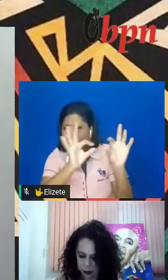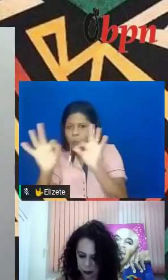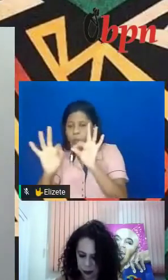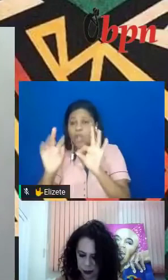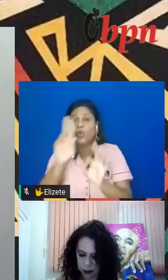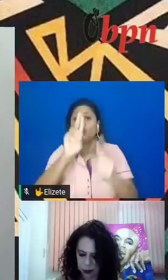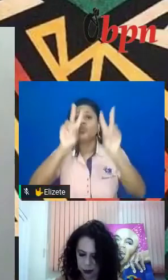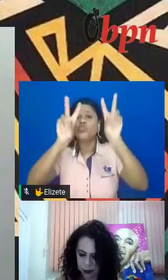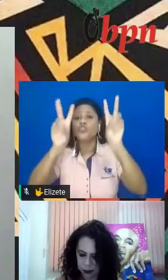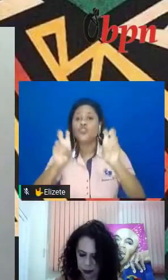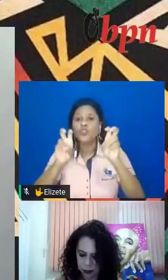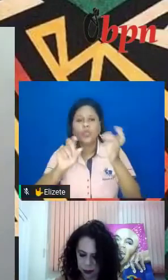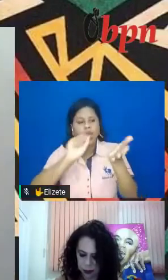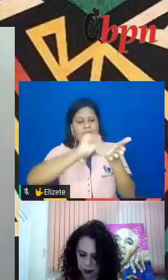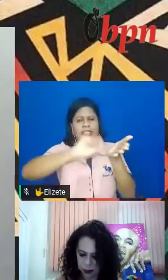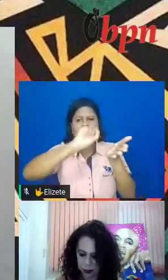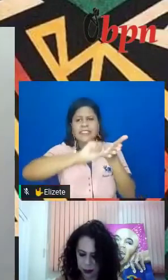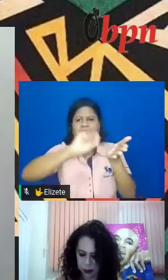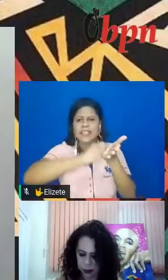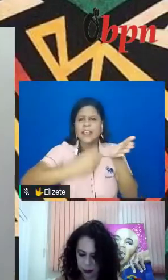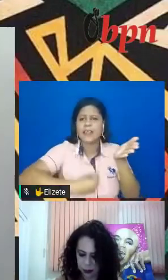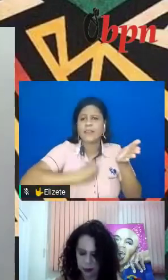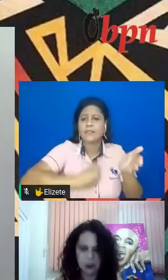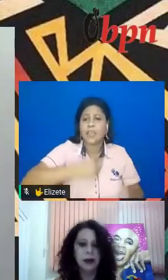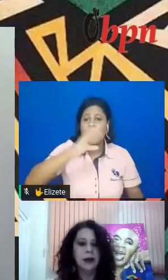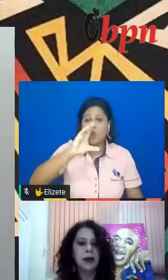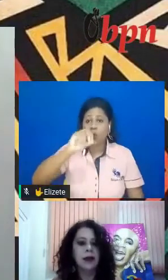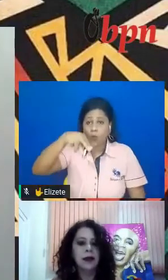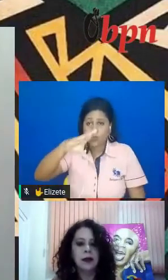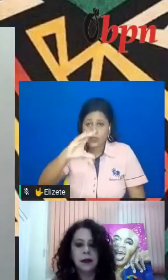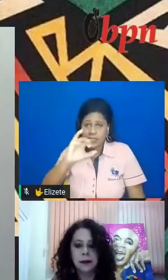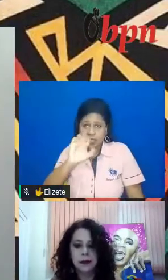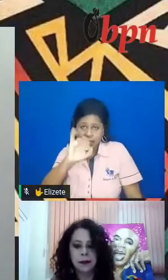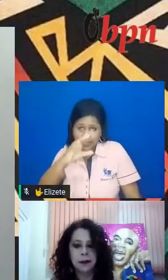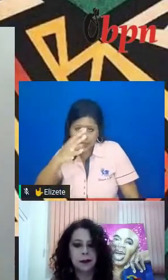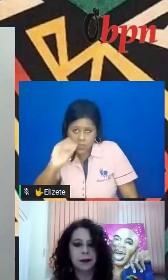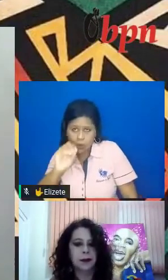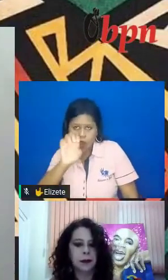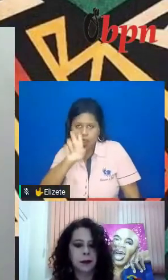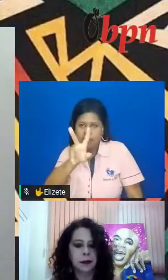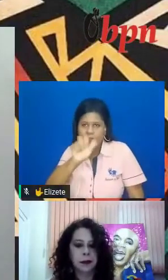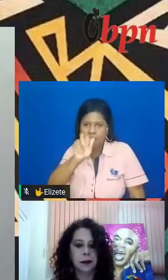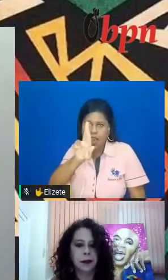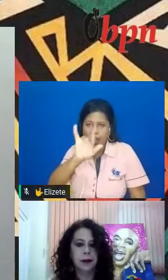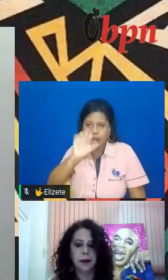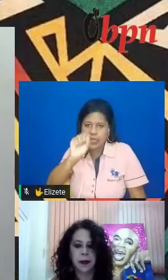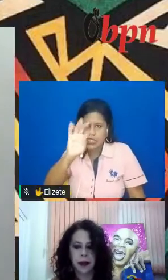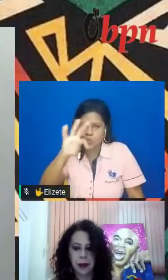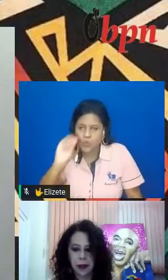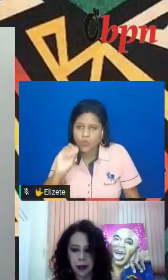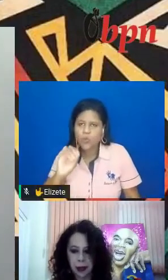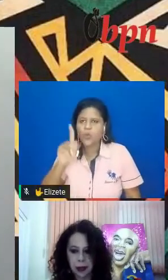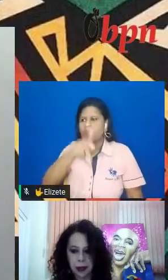Escrevivência, de Conceição Evaristo. E já os professores que participaram